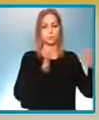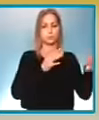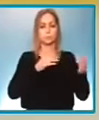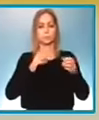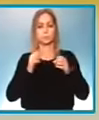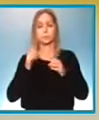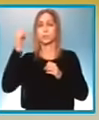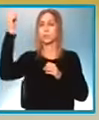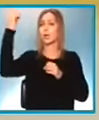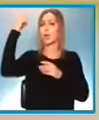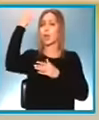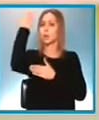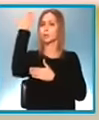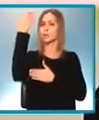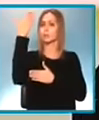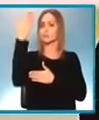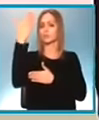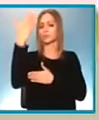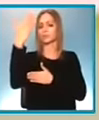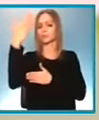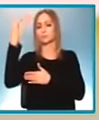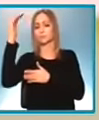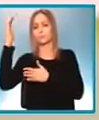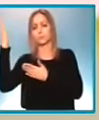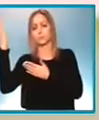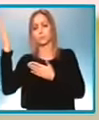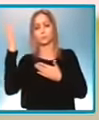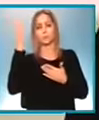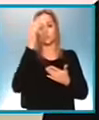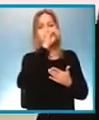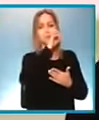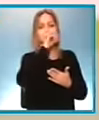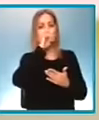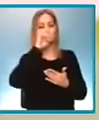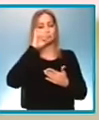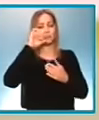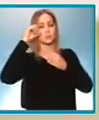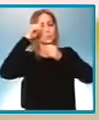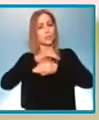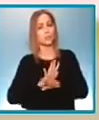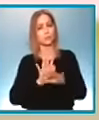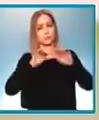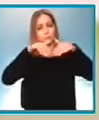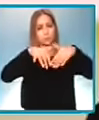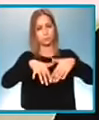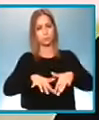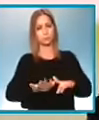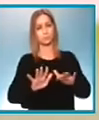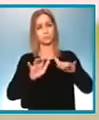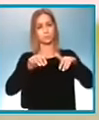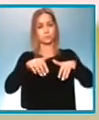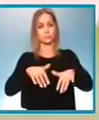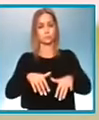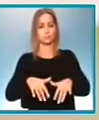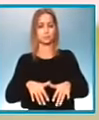luz ao firmamento e deu azul às ondas do mar.